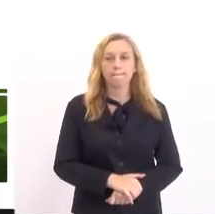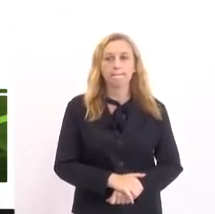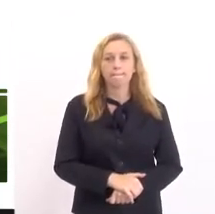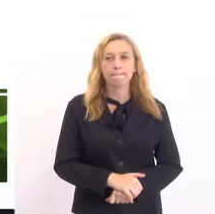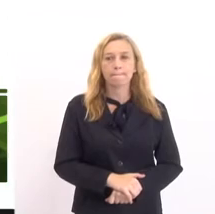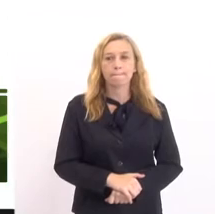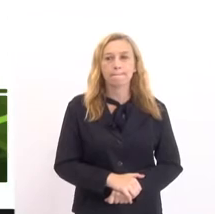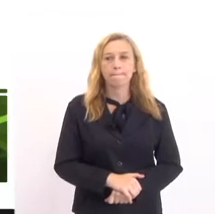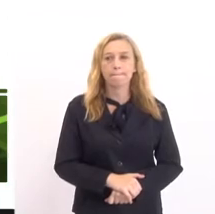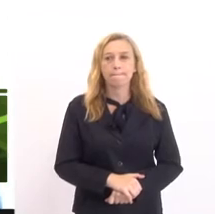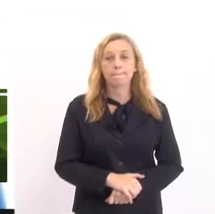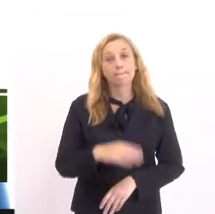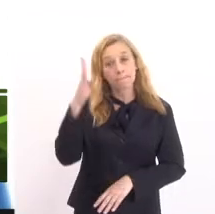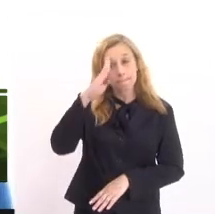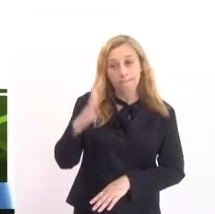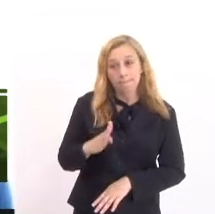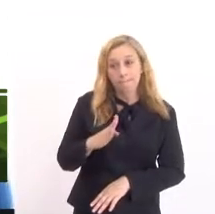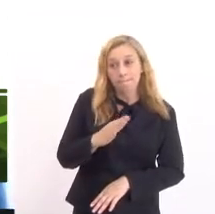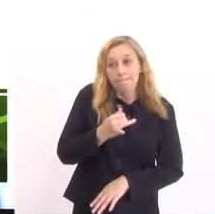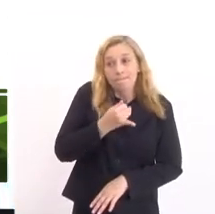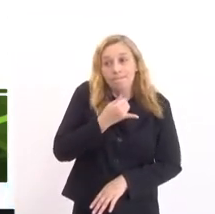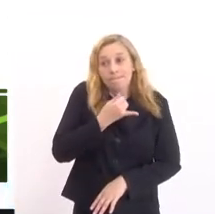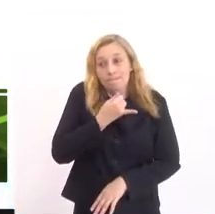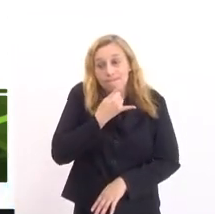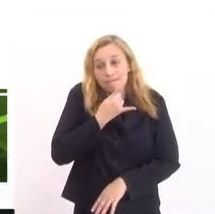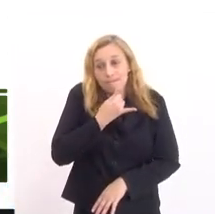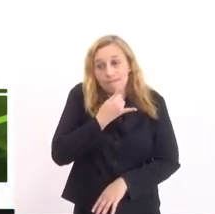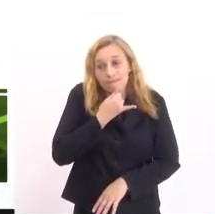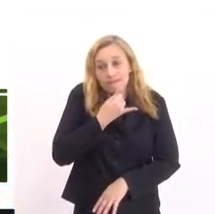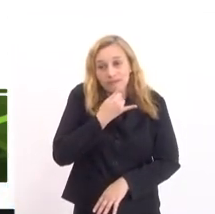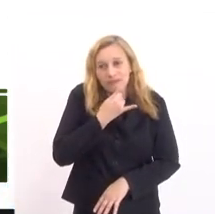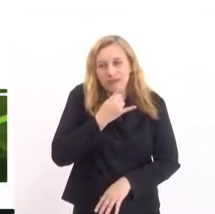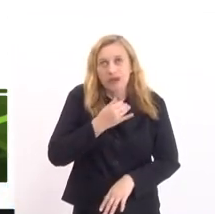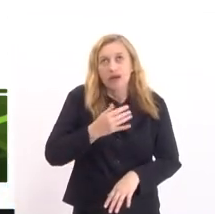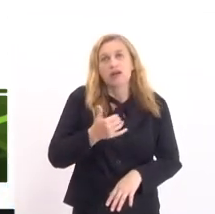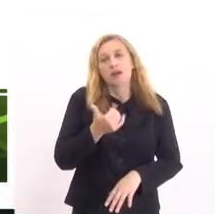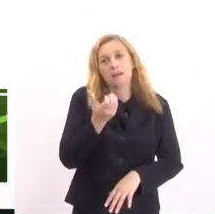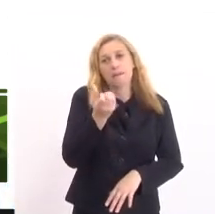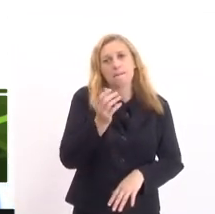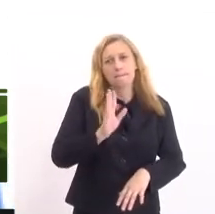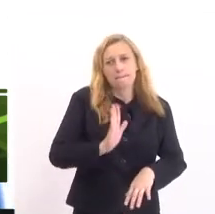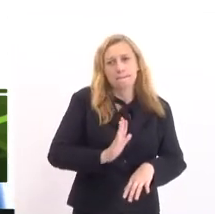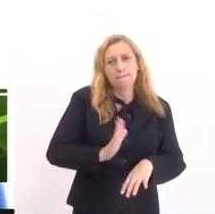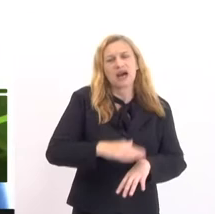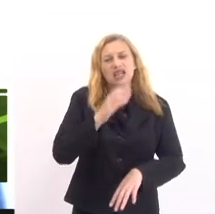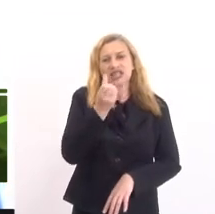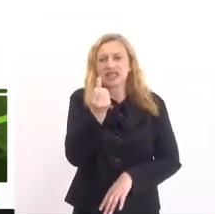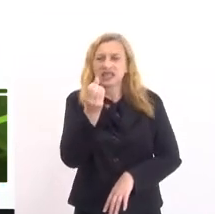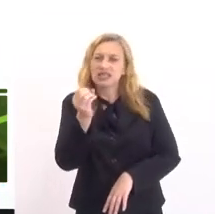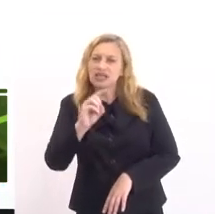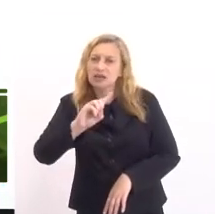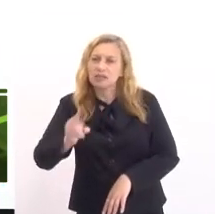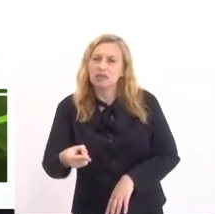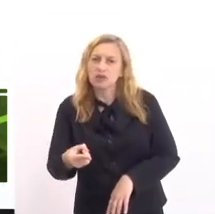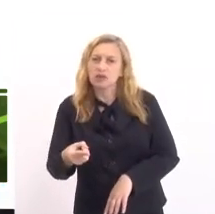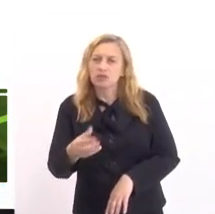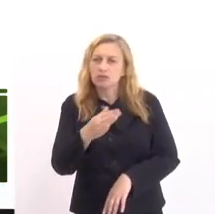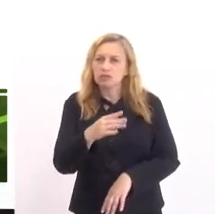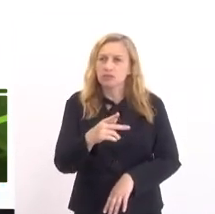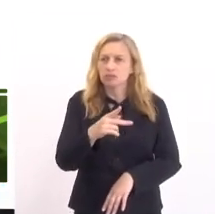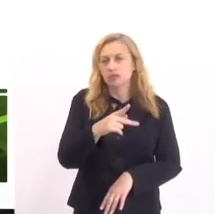no Brasil, infelizmente, ultrapassou mais de 650 mil mortos em decorrência da Covid-19